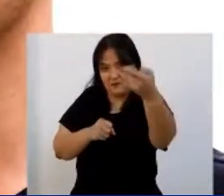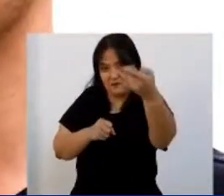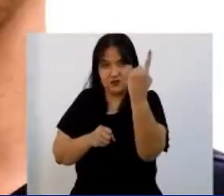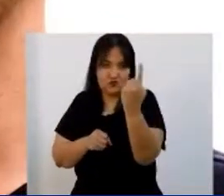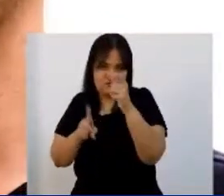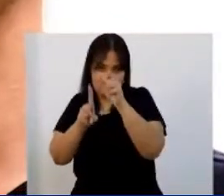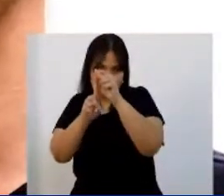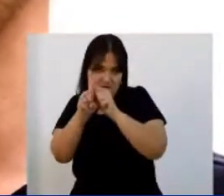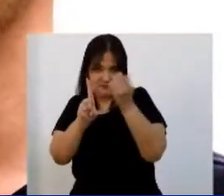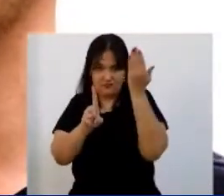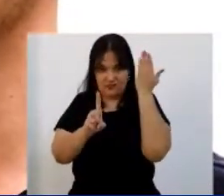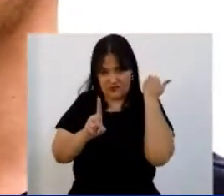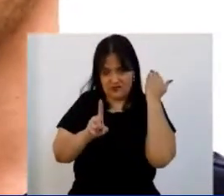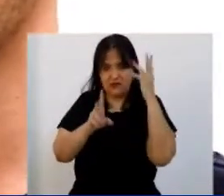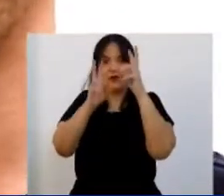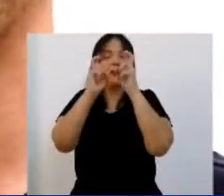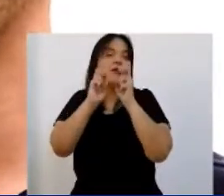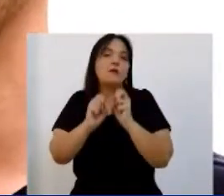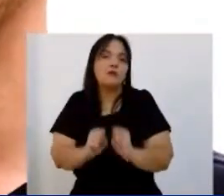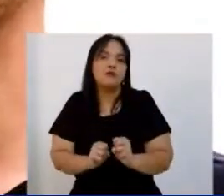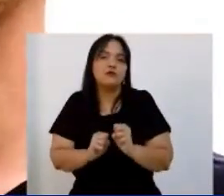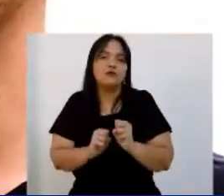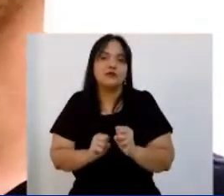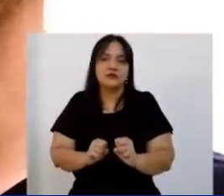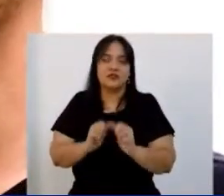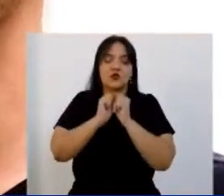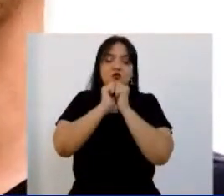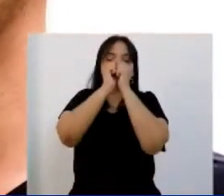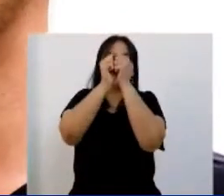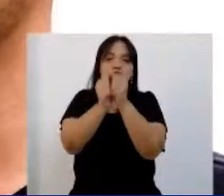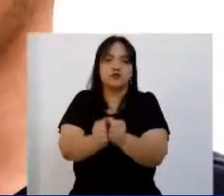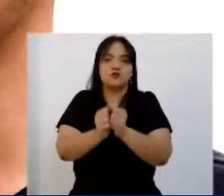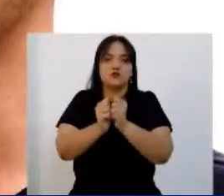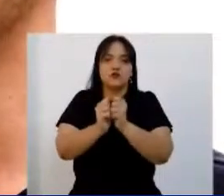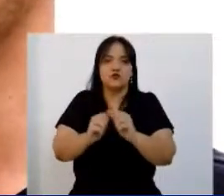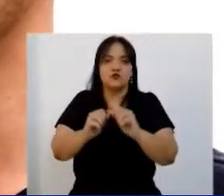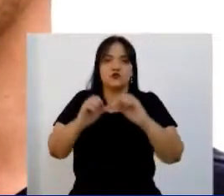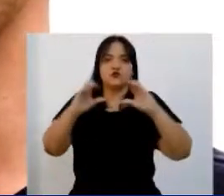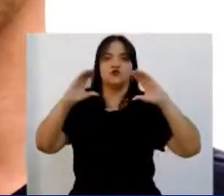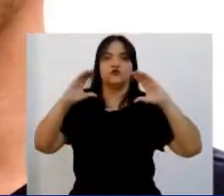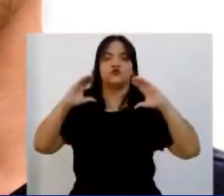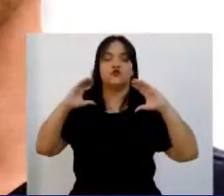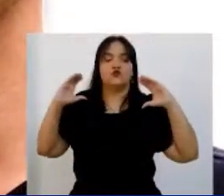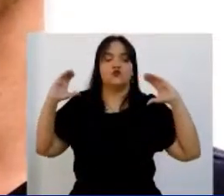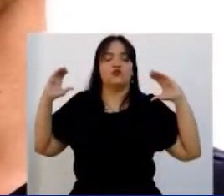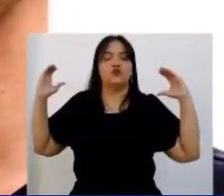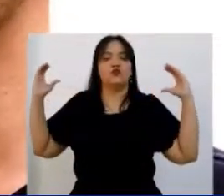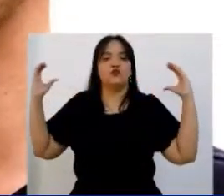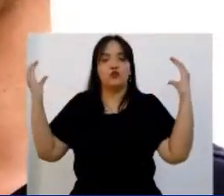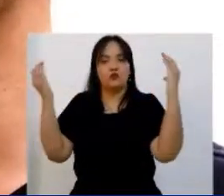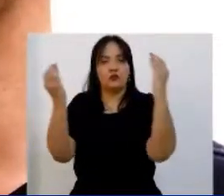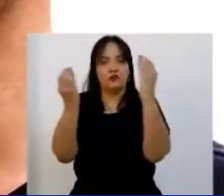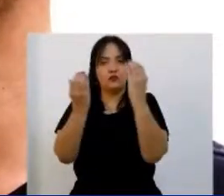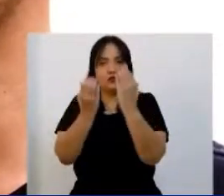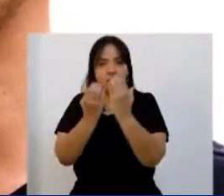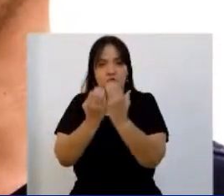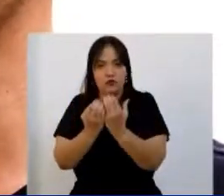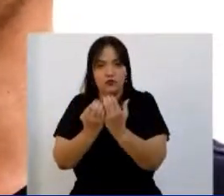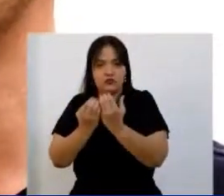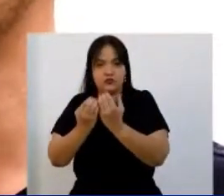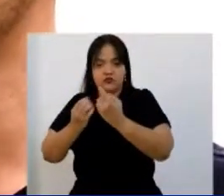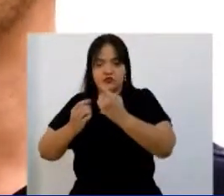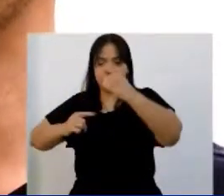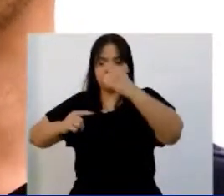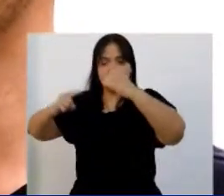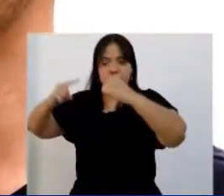pouco mais de um mês atrás, eu tive a grande oportunidade de participar e fazer uma intervenção, um discurso, no